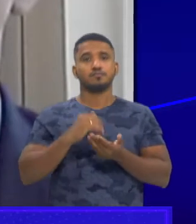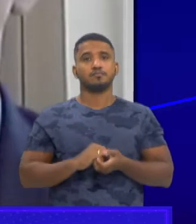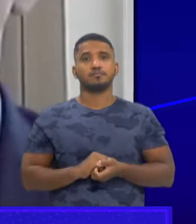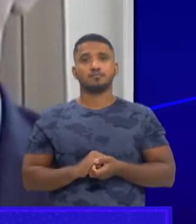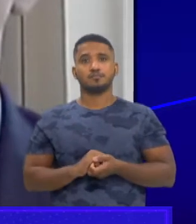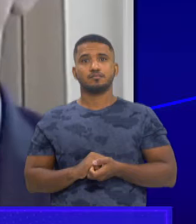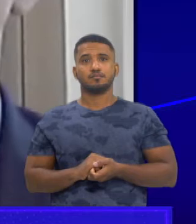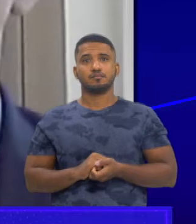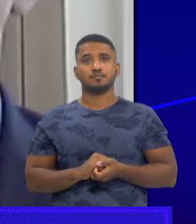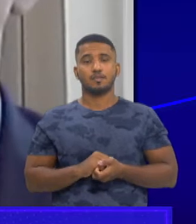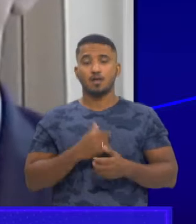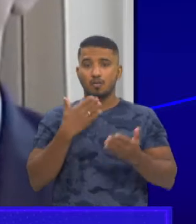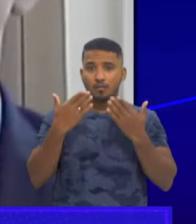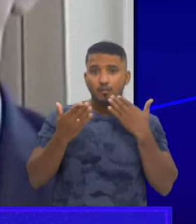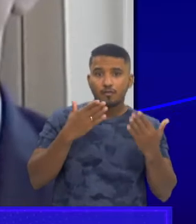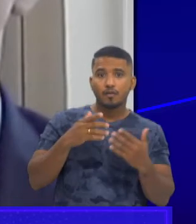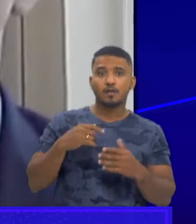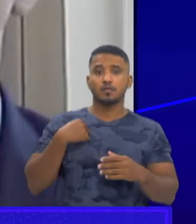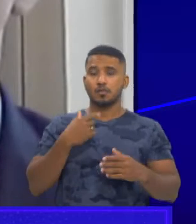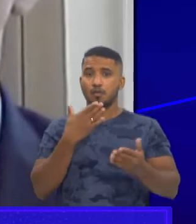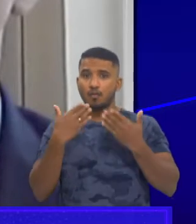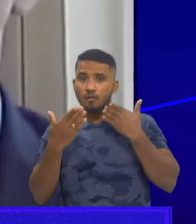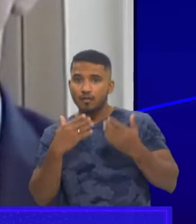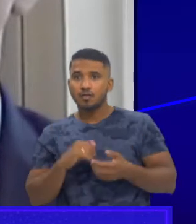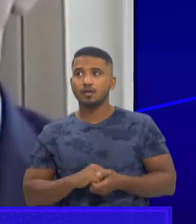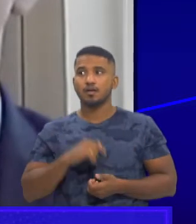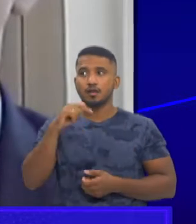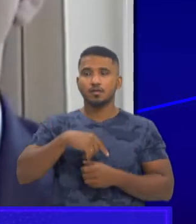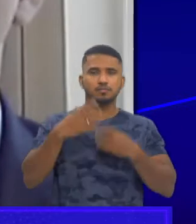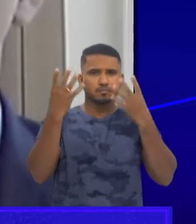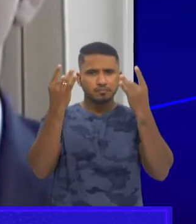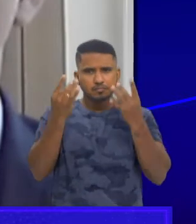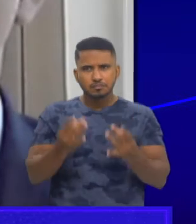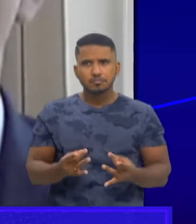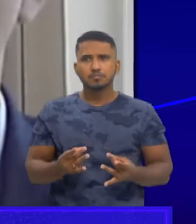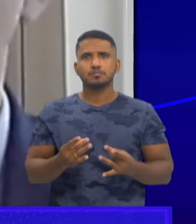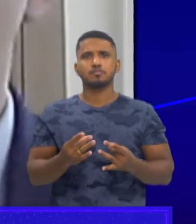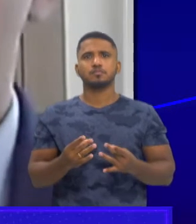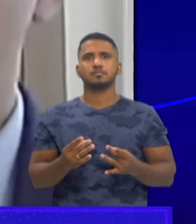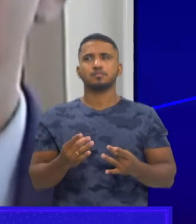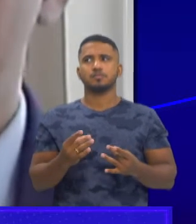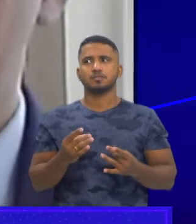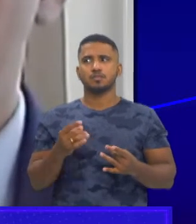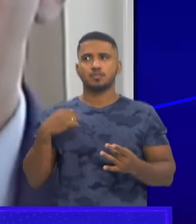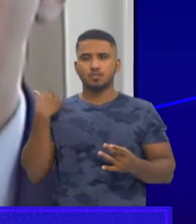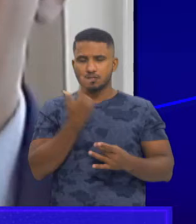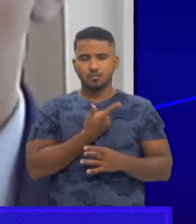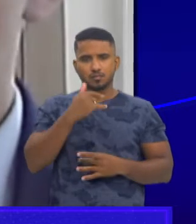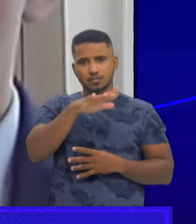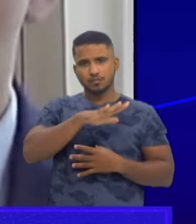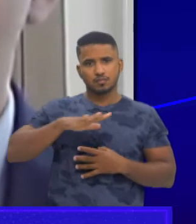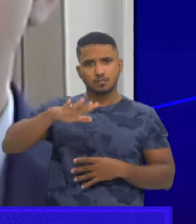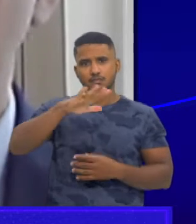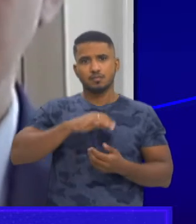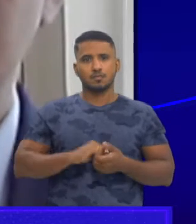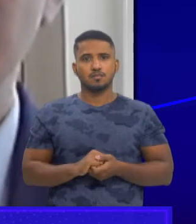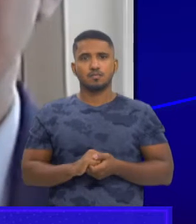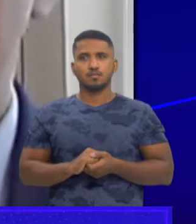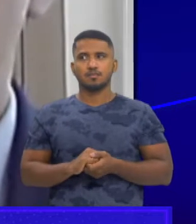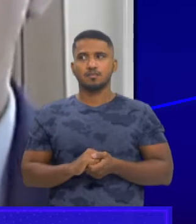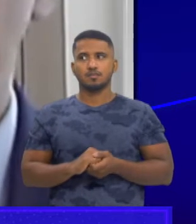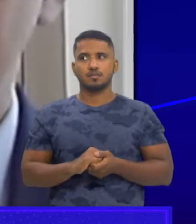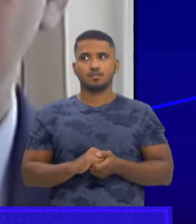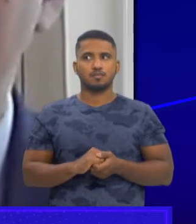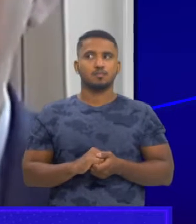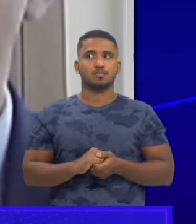falar sobre o Estatuto da Pessoa com Deficiência. Obrigado, Chico. Agradeço a oportunidade de